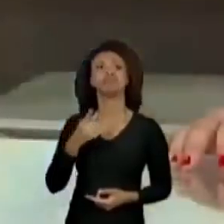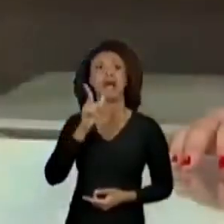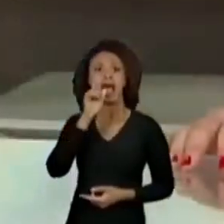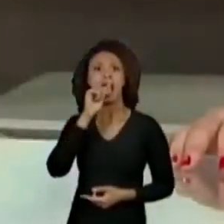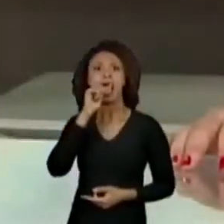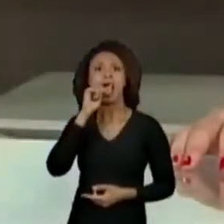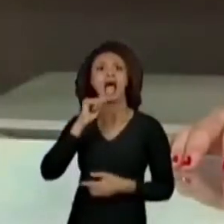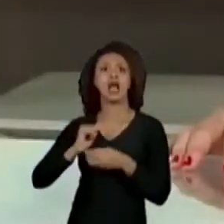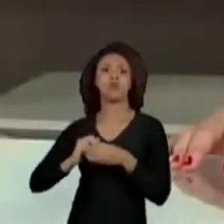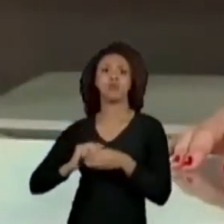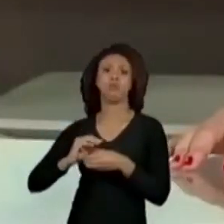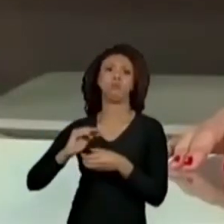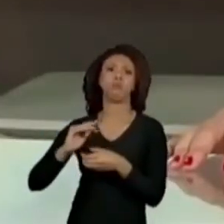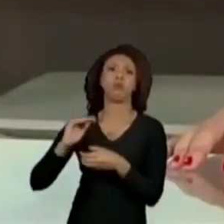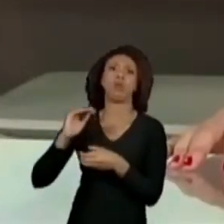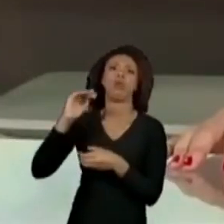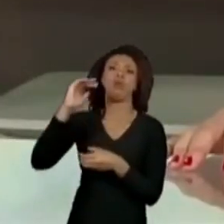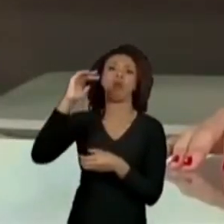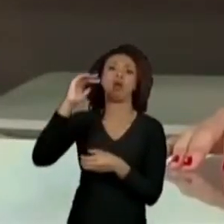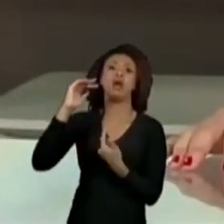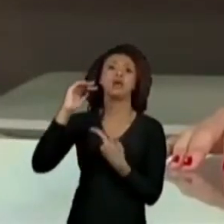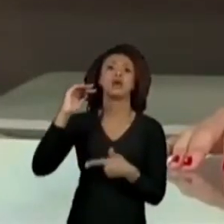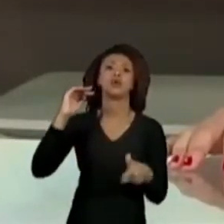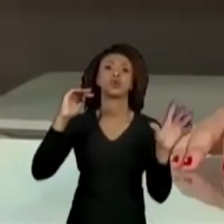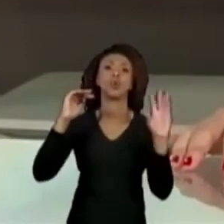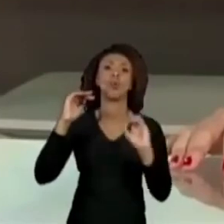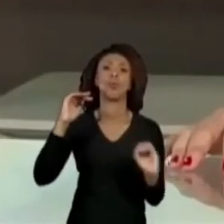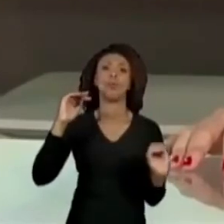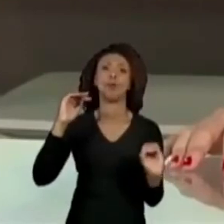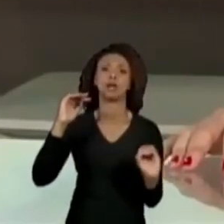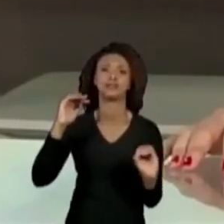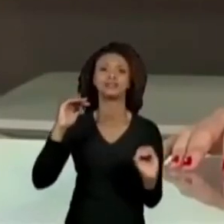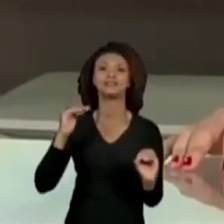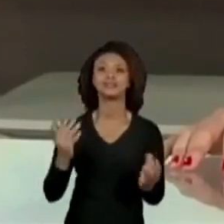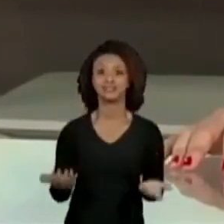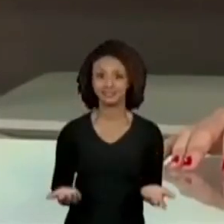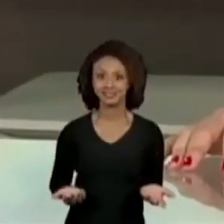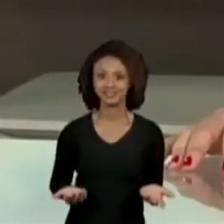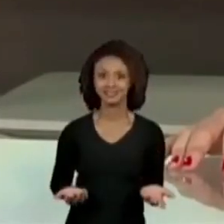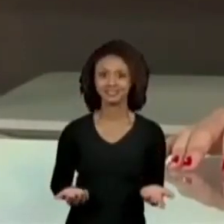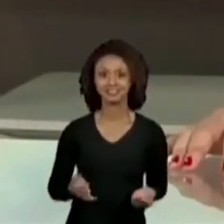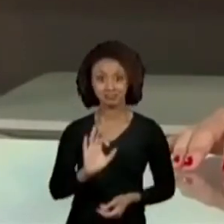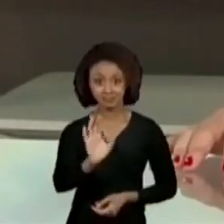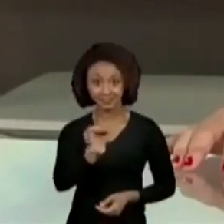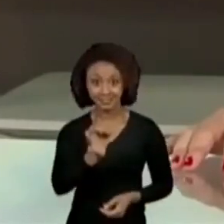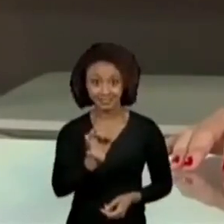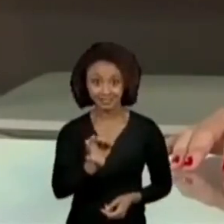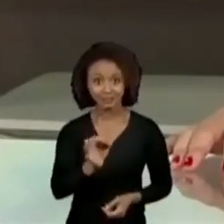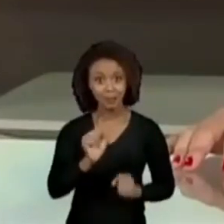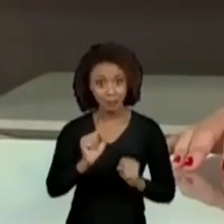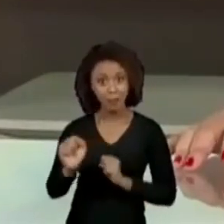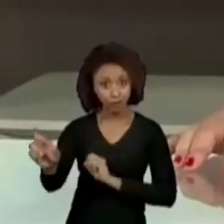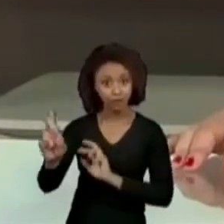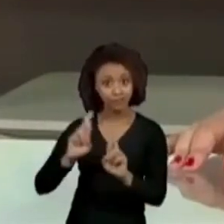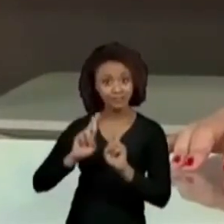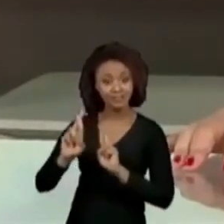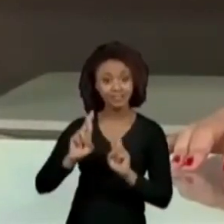outra vazia. É isso mesmo? E aí? Isso mesmo. Continuem colocando aí. É isso